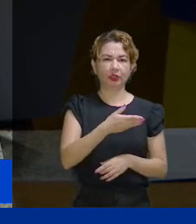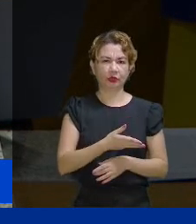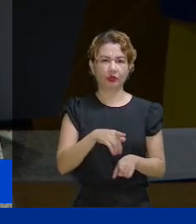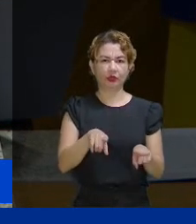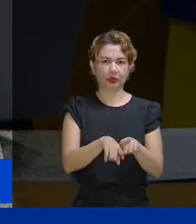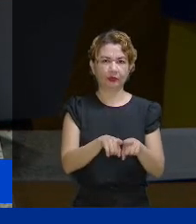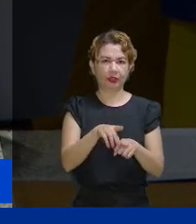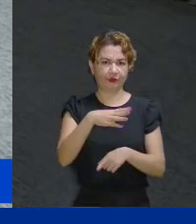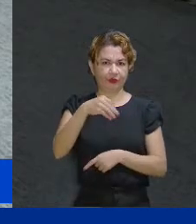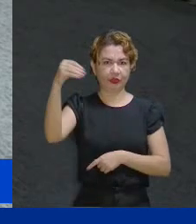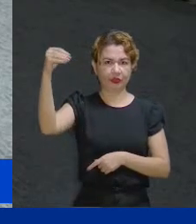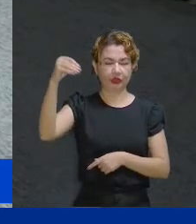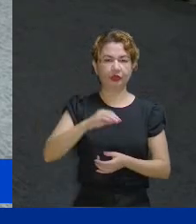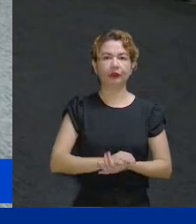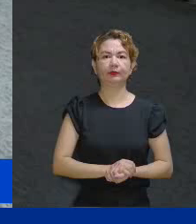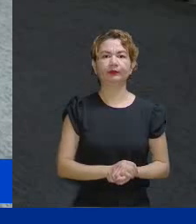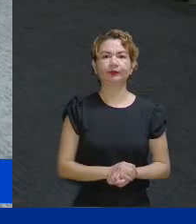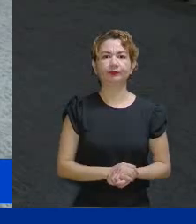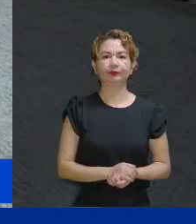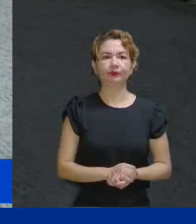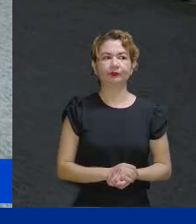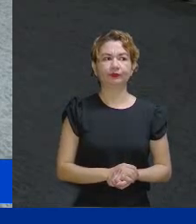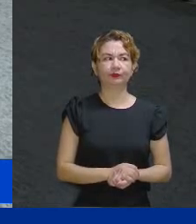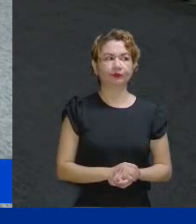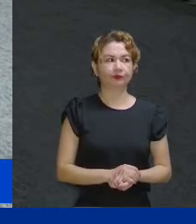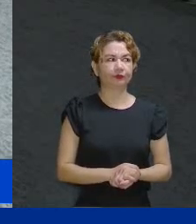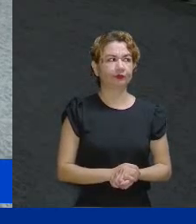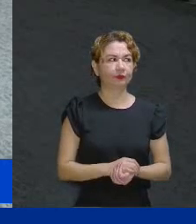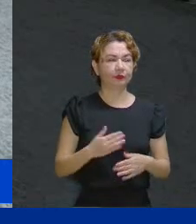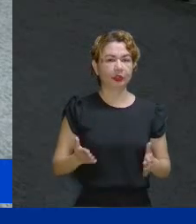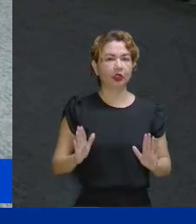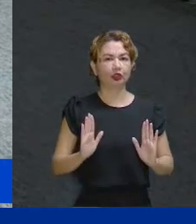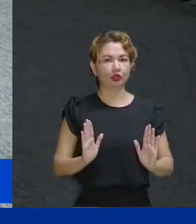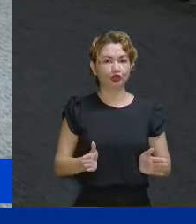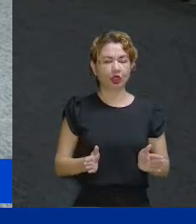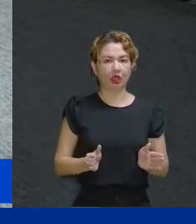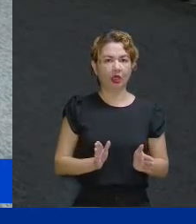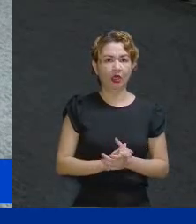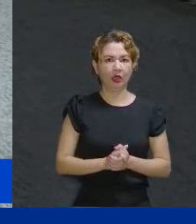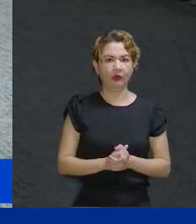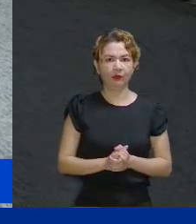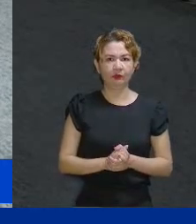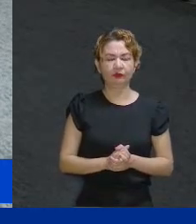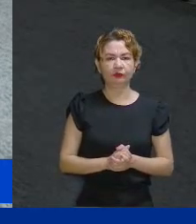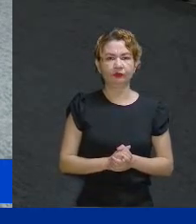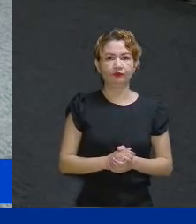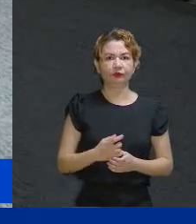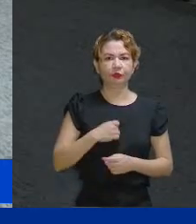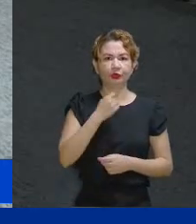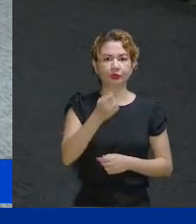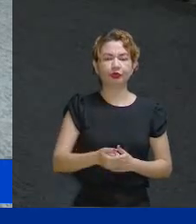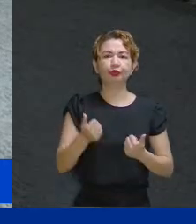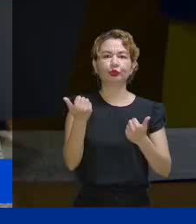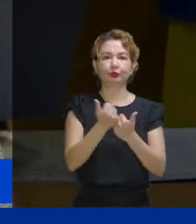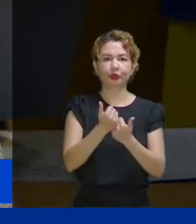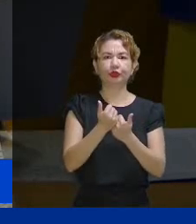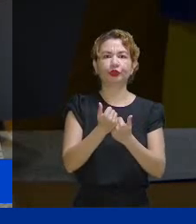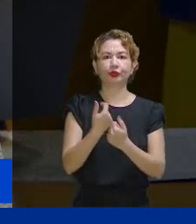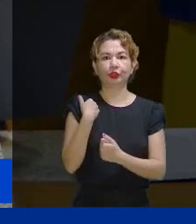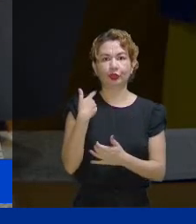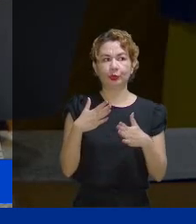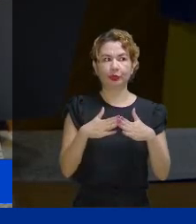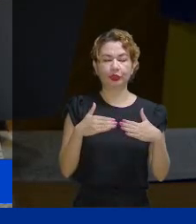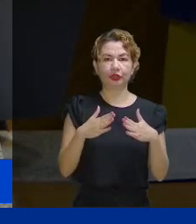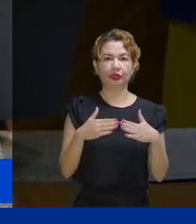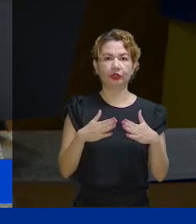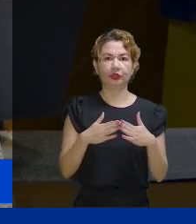também estará. Então, nós já convocamos os juízes. Imagem ampla do plenário, com a palavra do desembargador Carmo